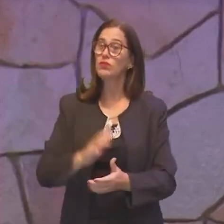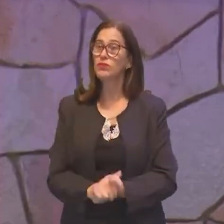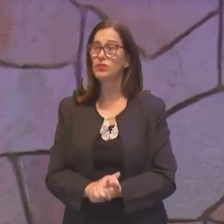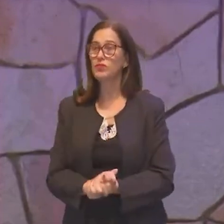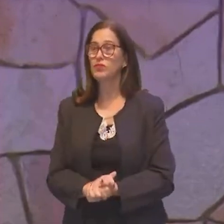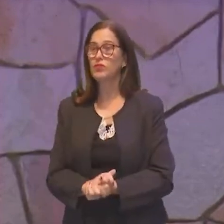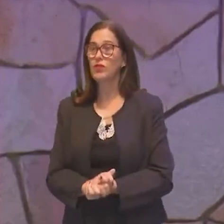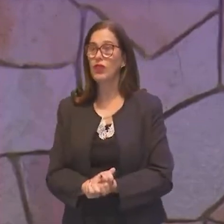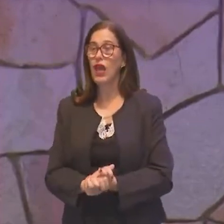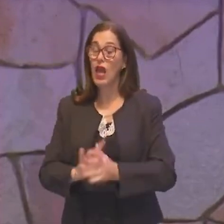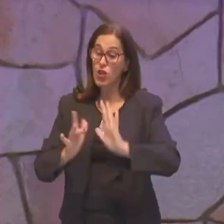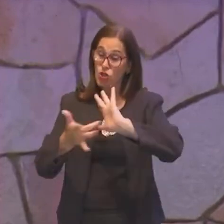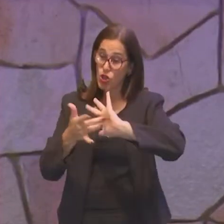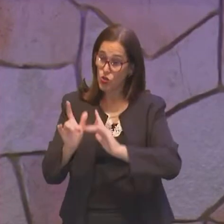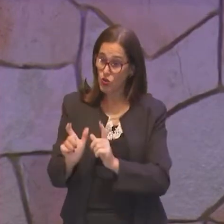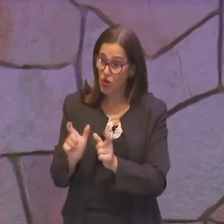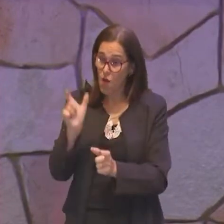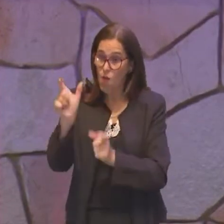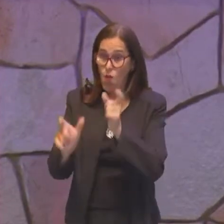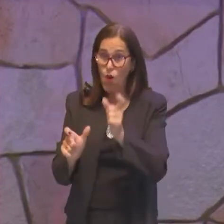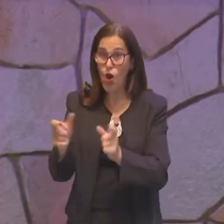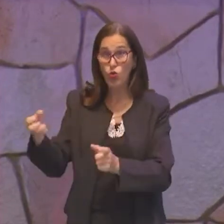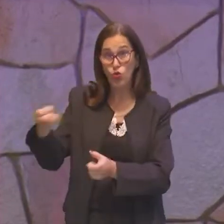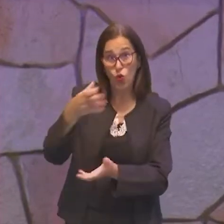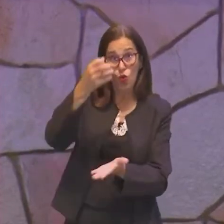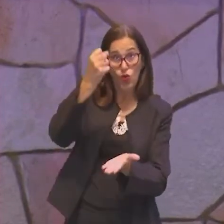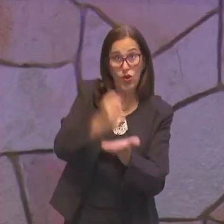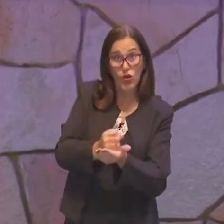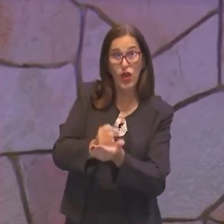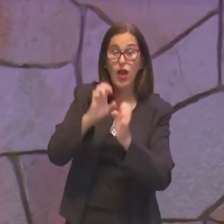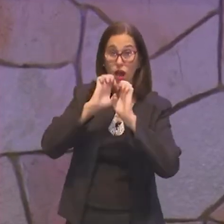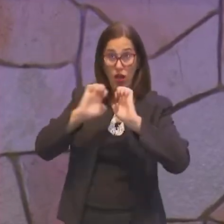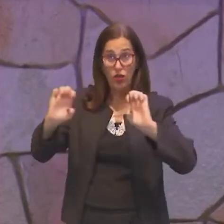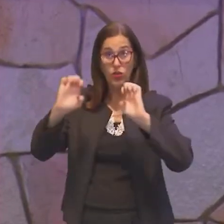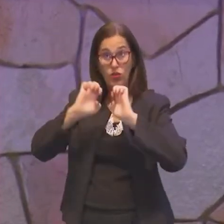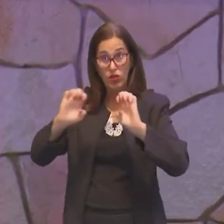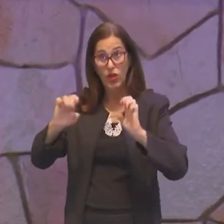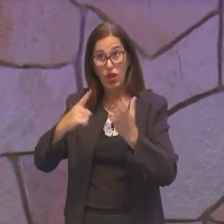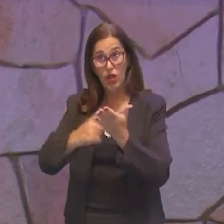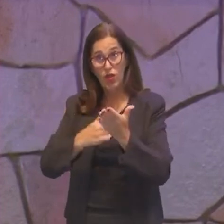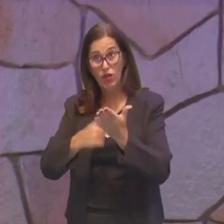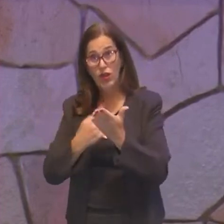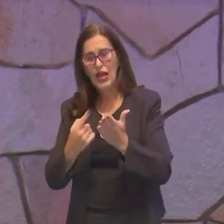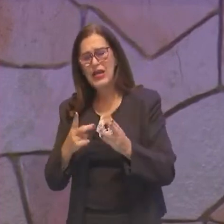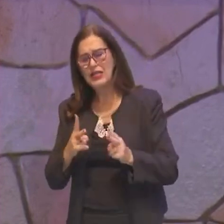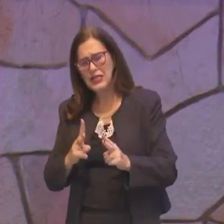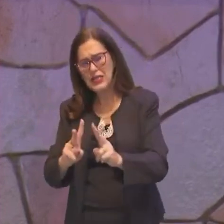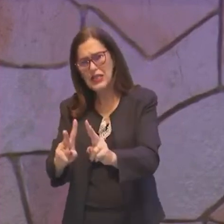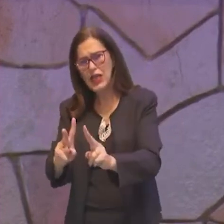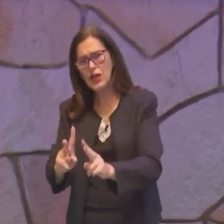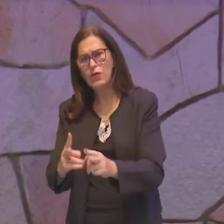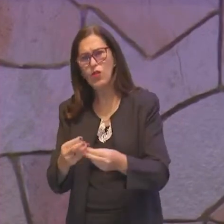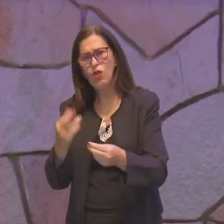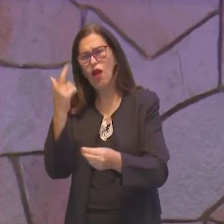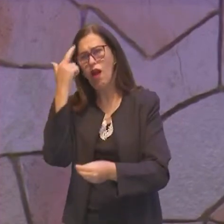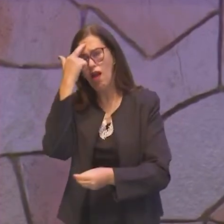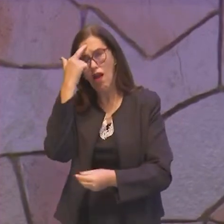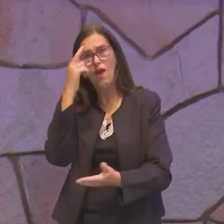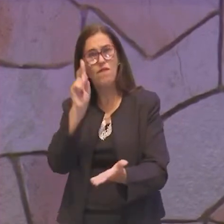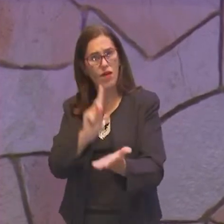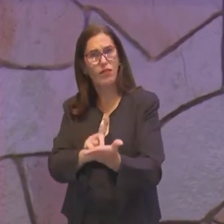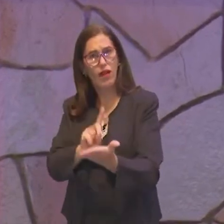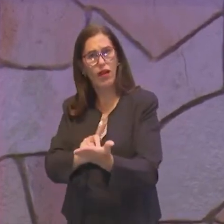As falas de Jesus no Novo Testamento, nos Evangelhos, sempre nos levam a uma reflexão. Essa é a